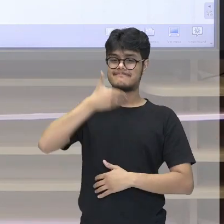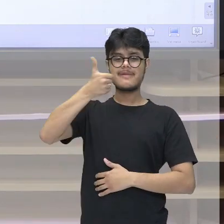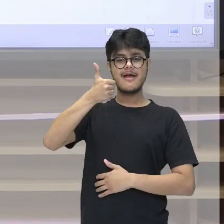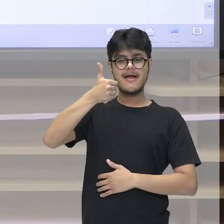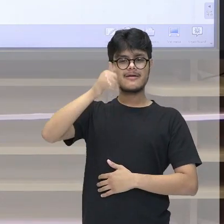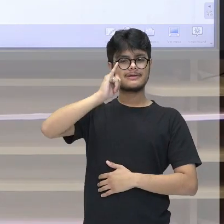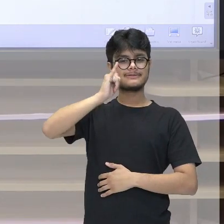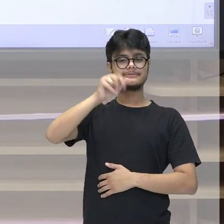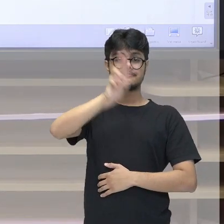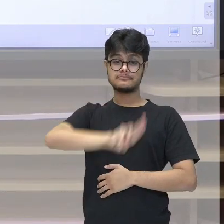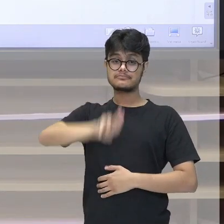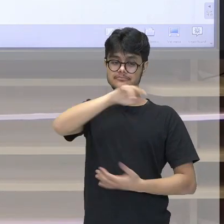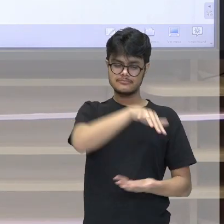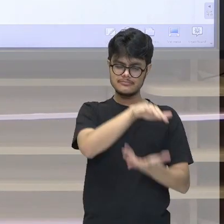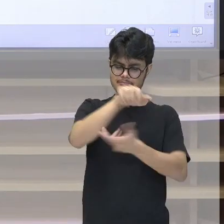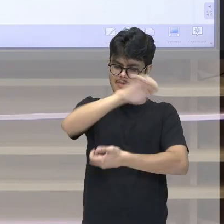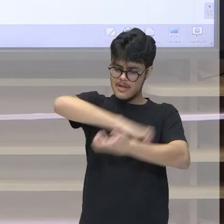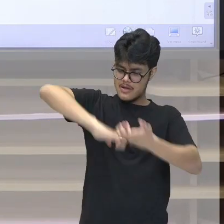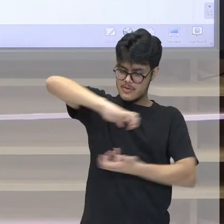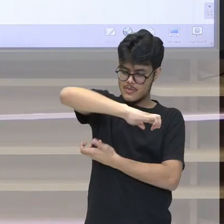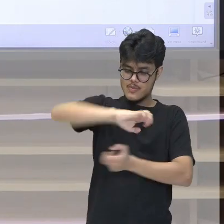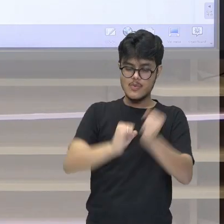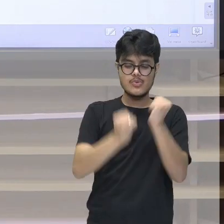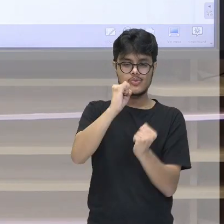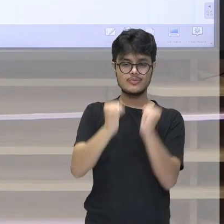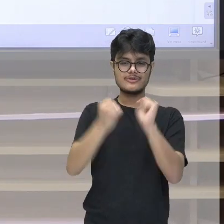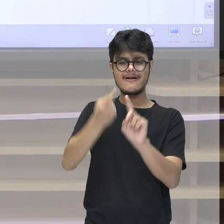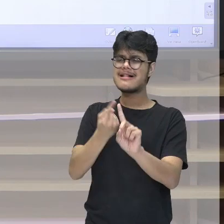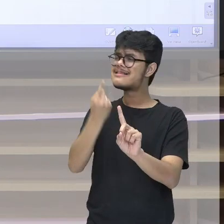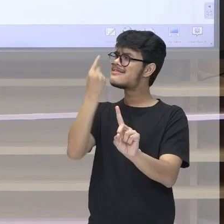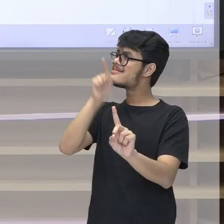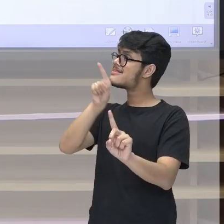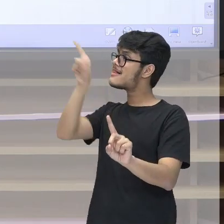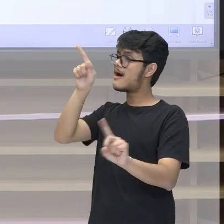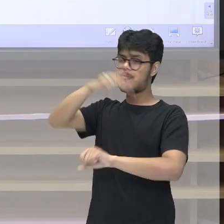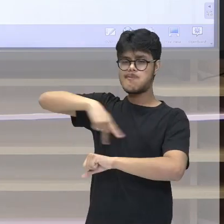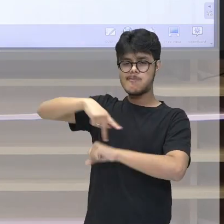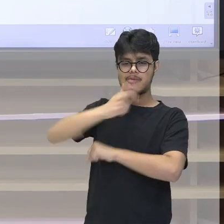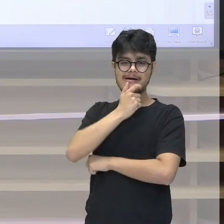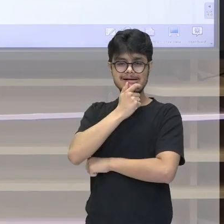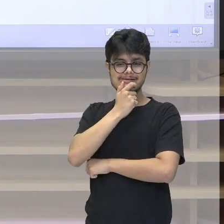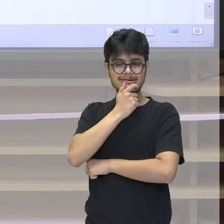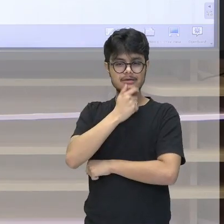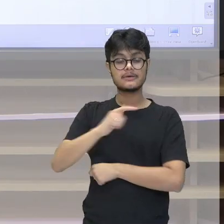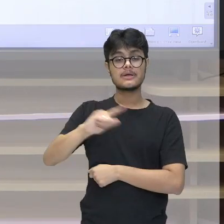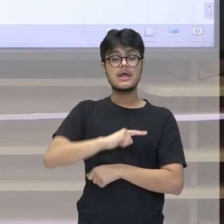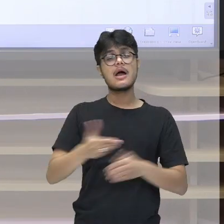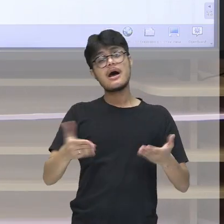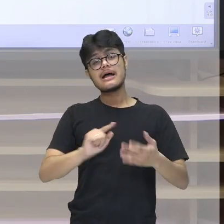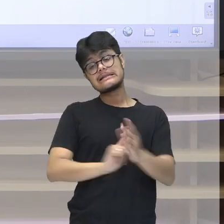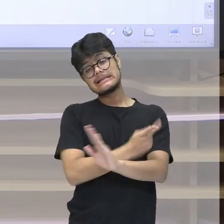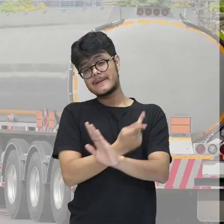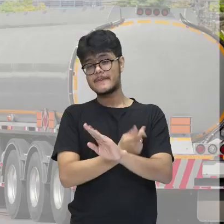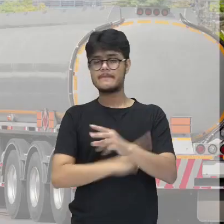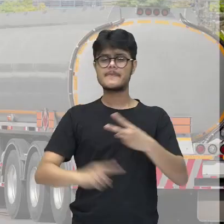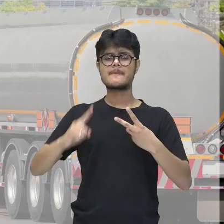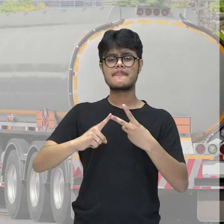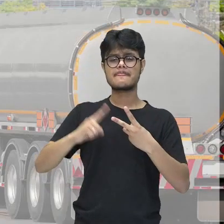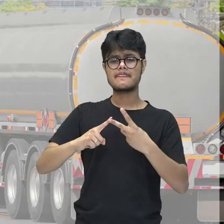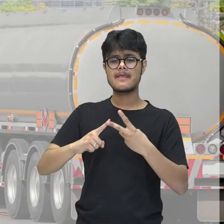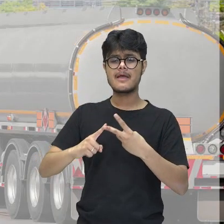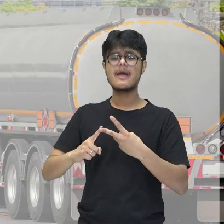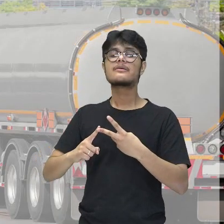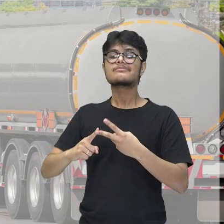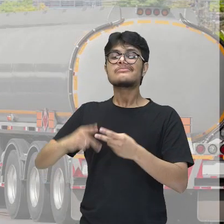bastante utilizado no início da Revolução Industrial. E aí depois nós tivemos aí o petróleo, né?